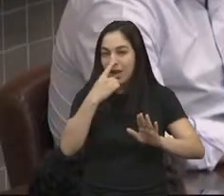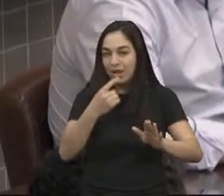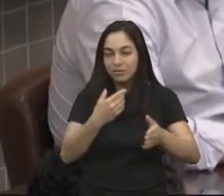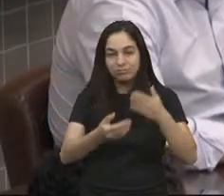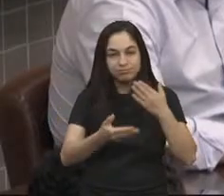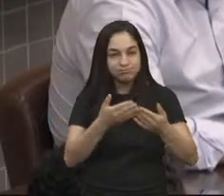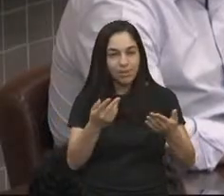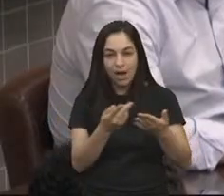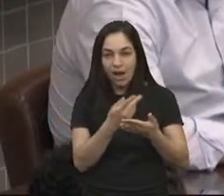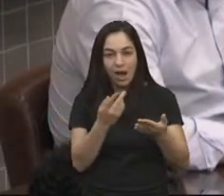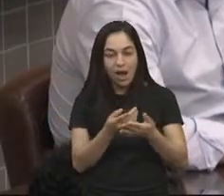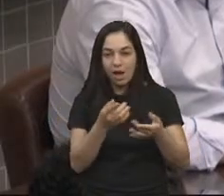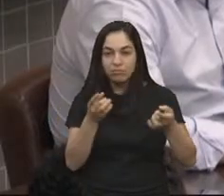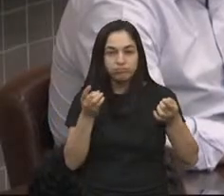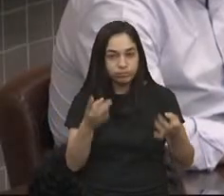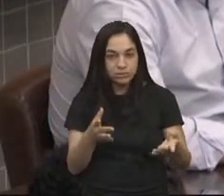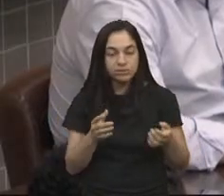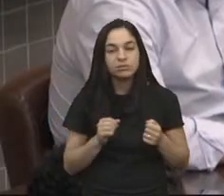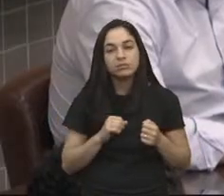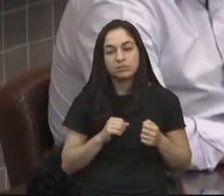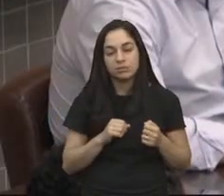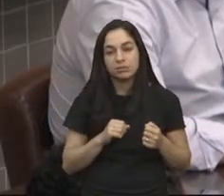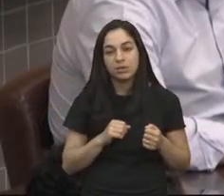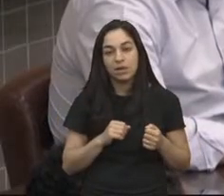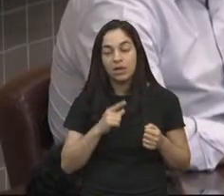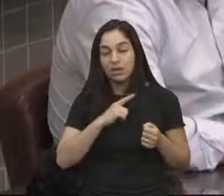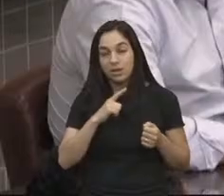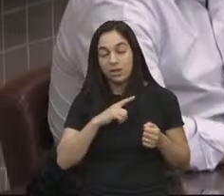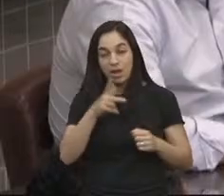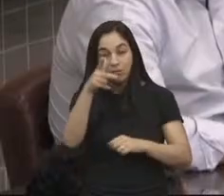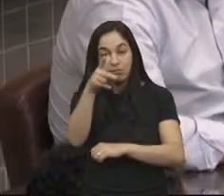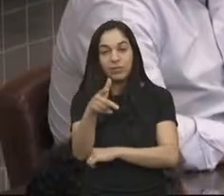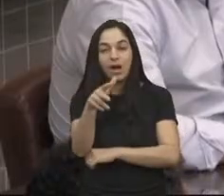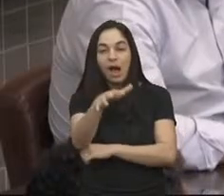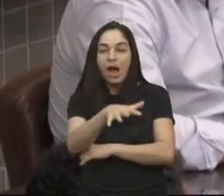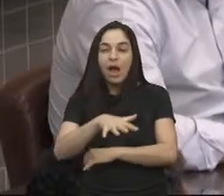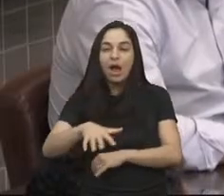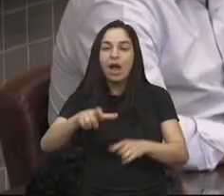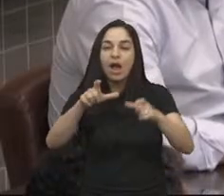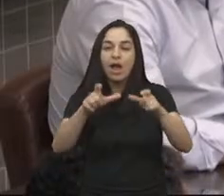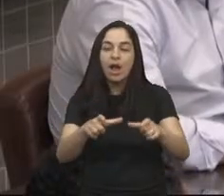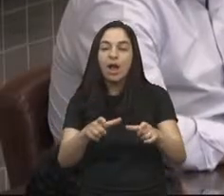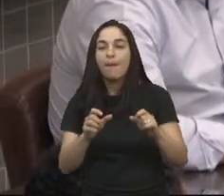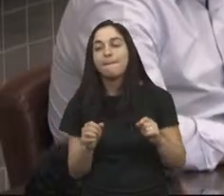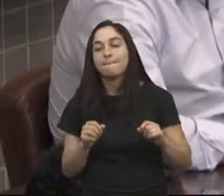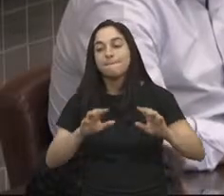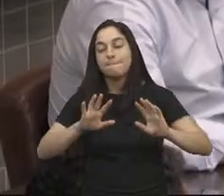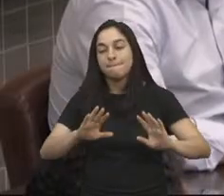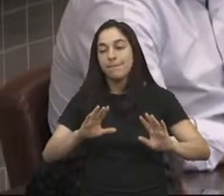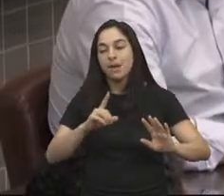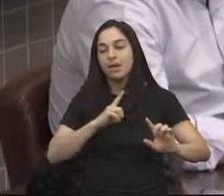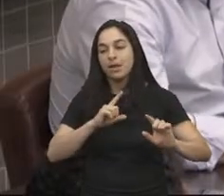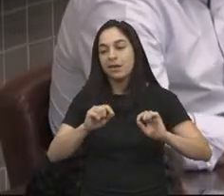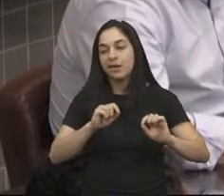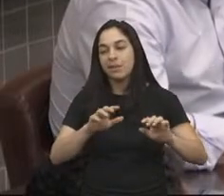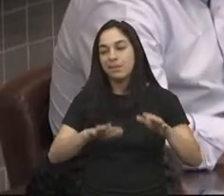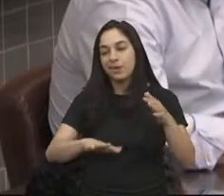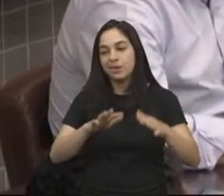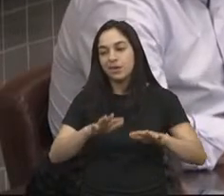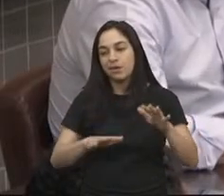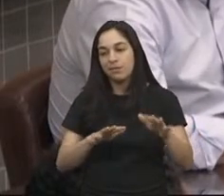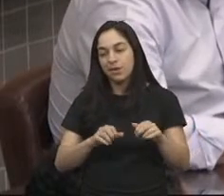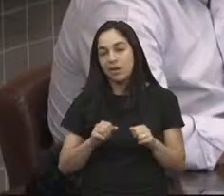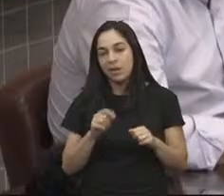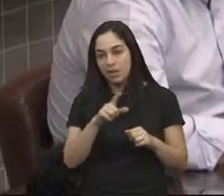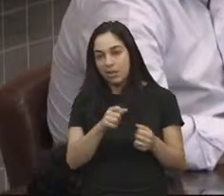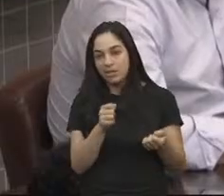Então, a gente já tem presets, que é as configurações padrões, para que ela monitore aquela região. Porém, a gente identifica que o tempo médio de duração